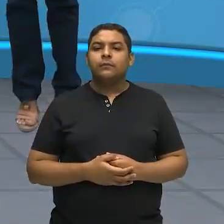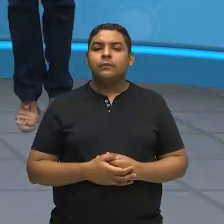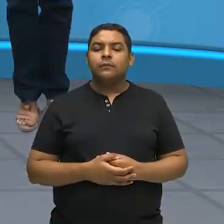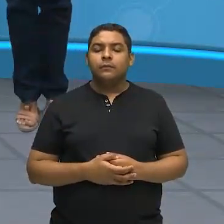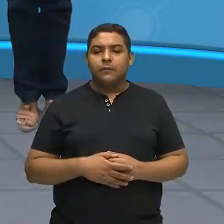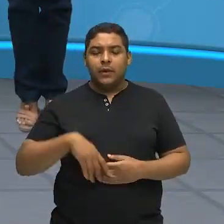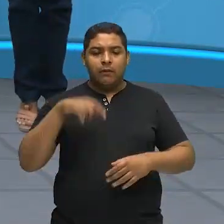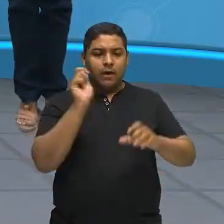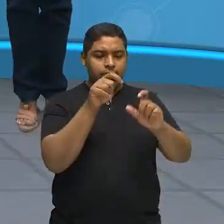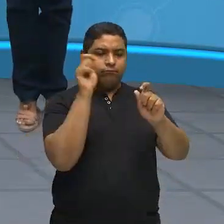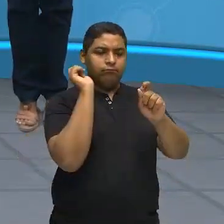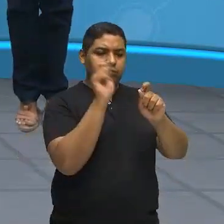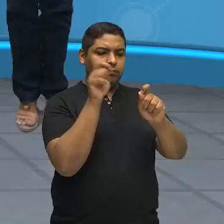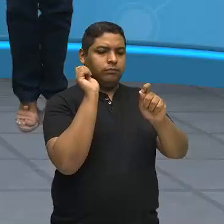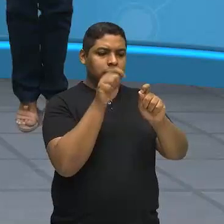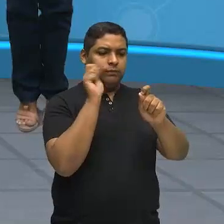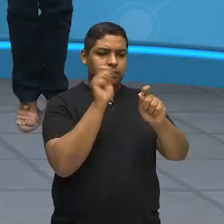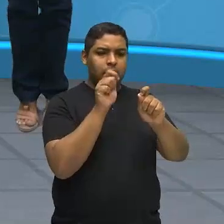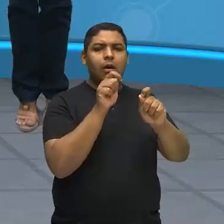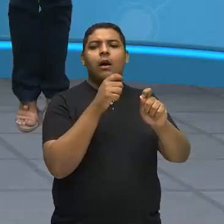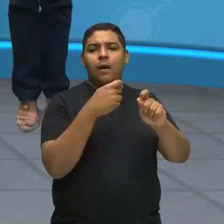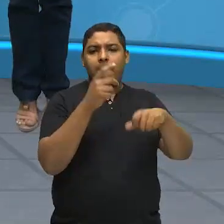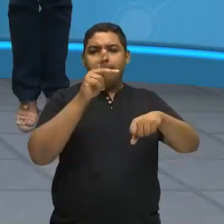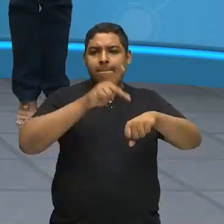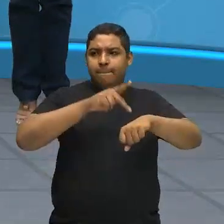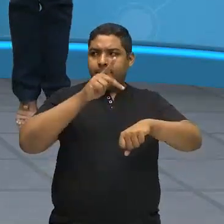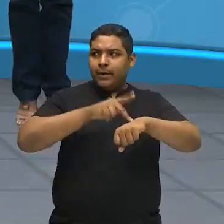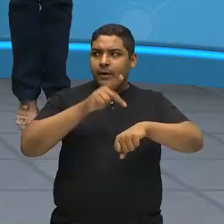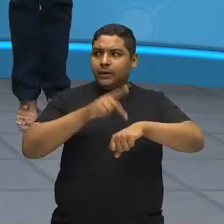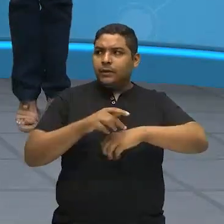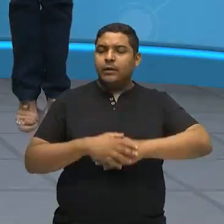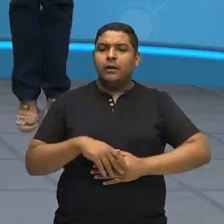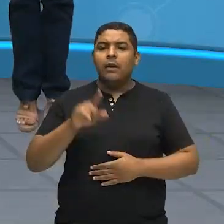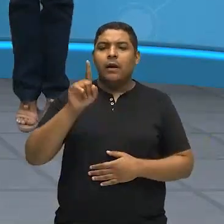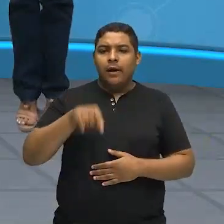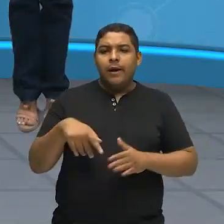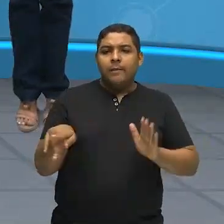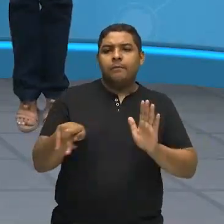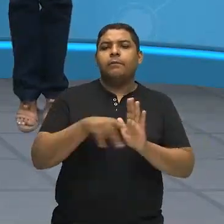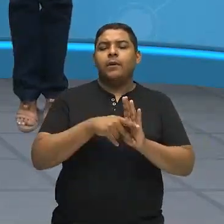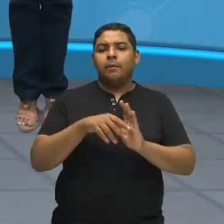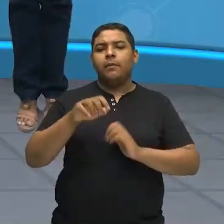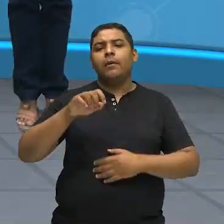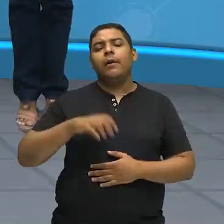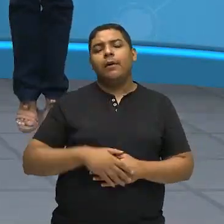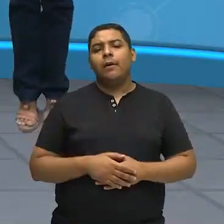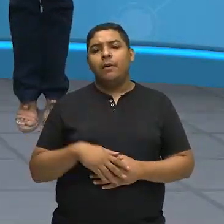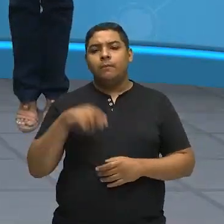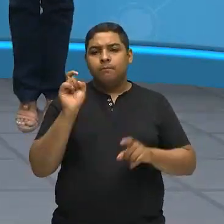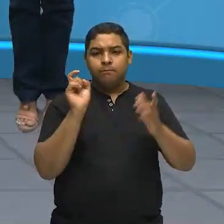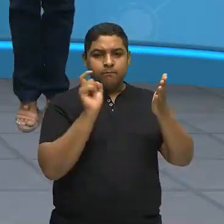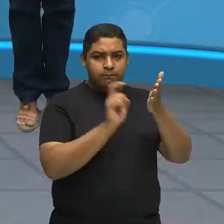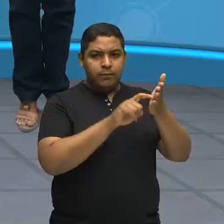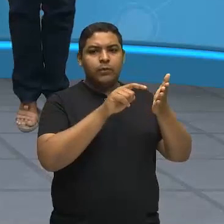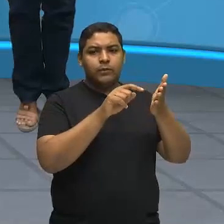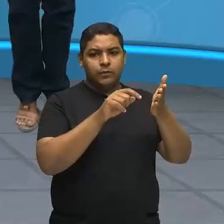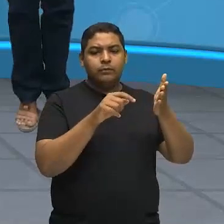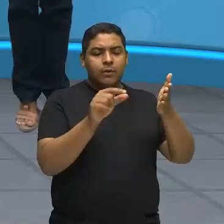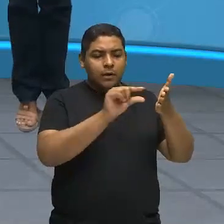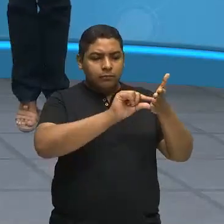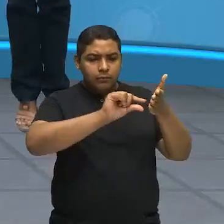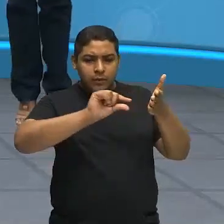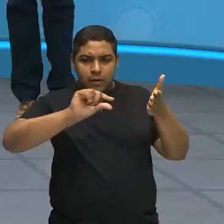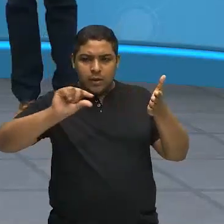no mármore. Então, é esse elemento que é chamado ponto. A partir do ponto surge a linha,